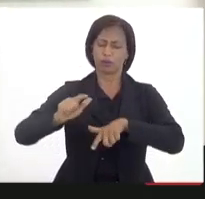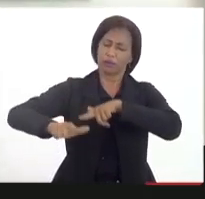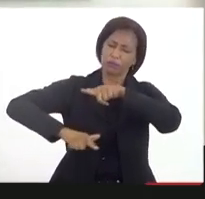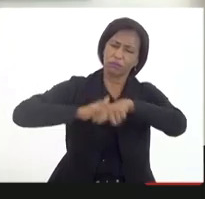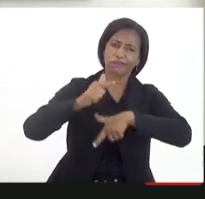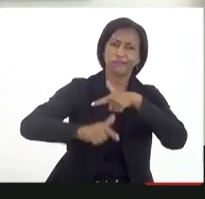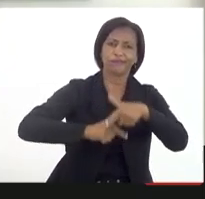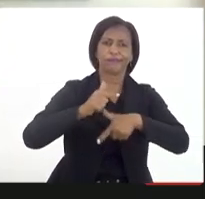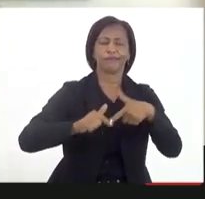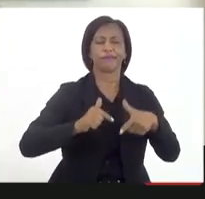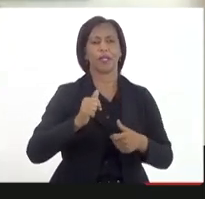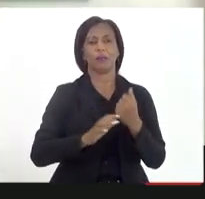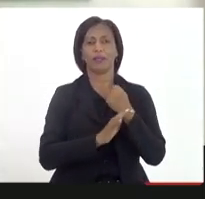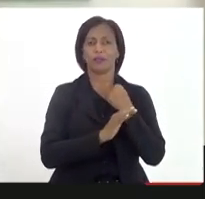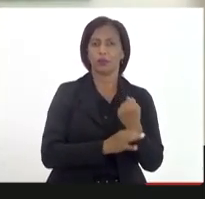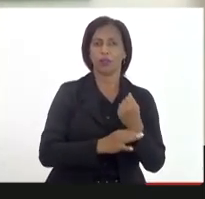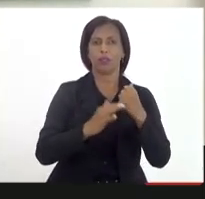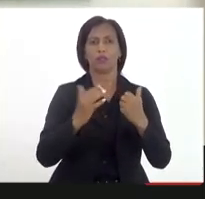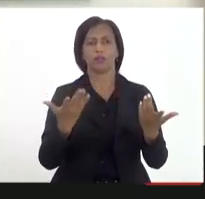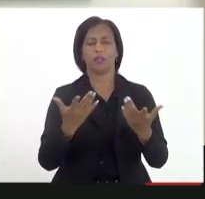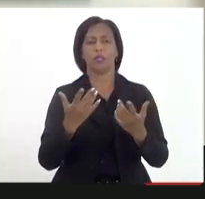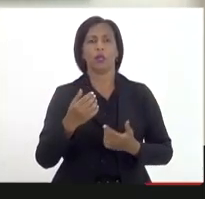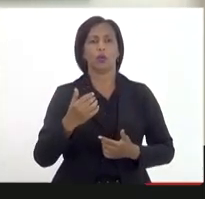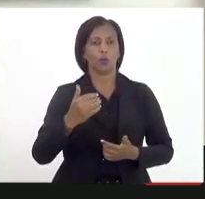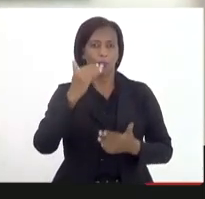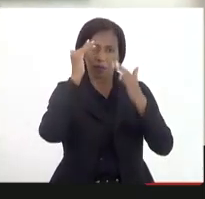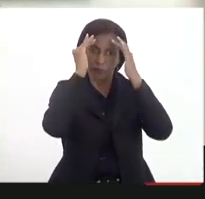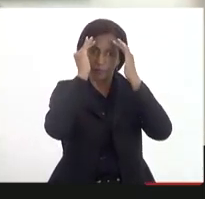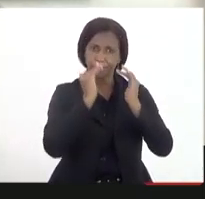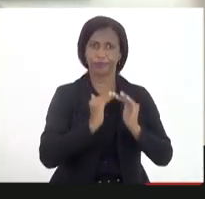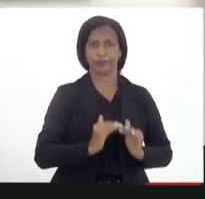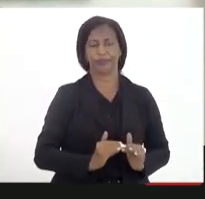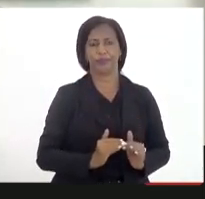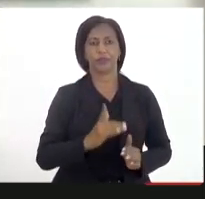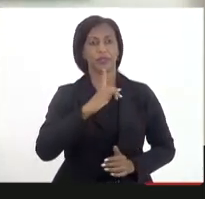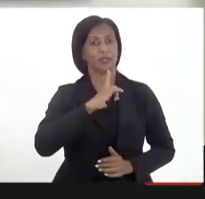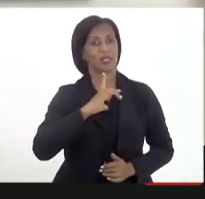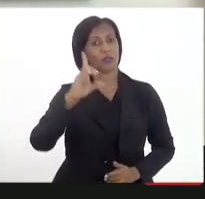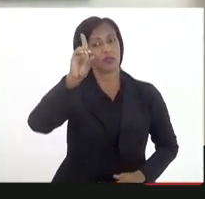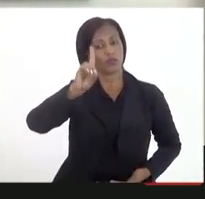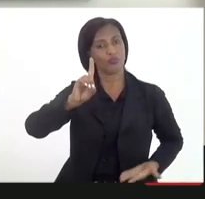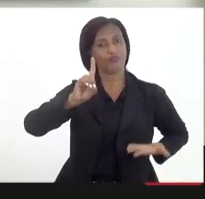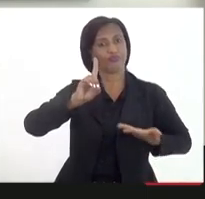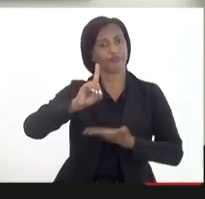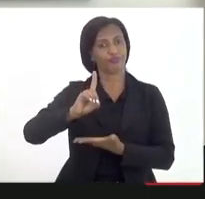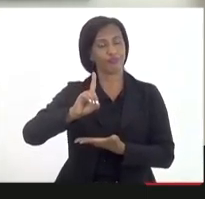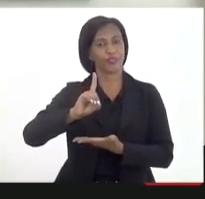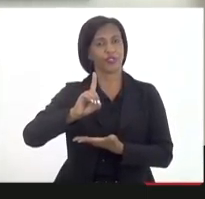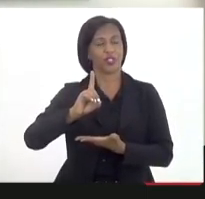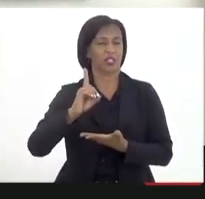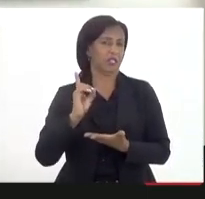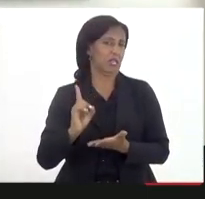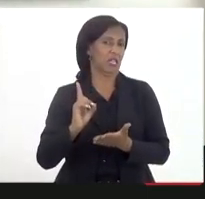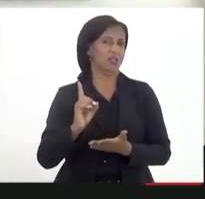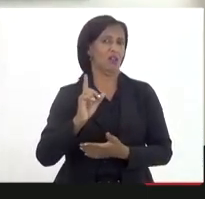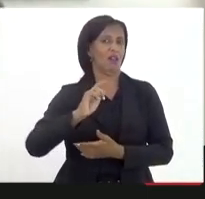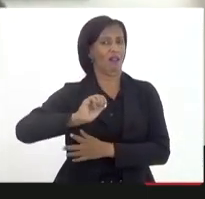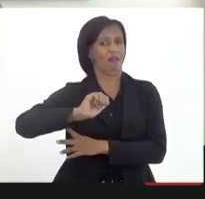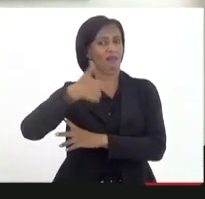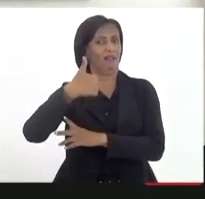sua função o mais segurança com mais respaldo e tenha o seu direito à ampla defesa ao contraditório à